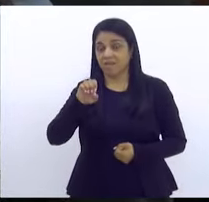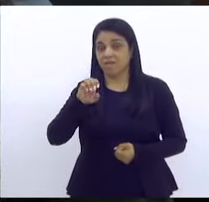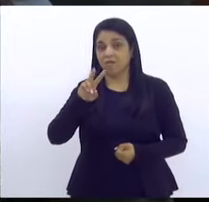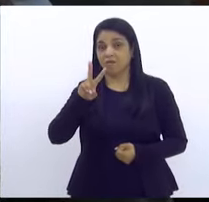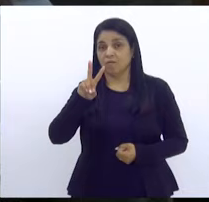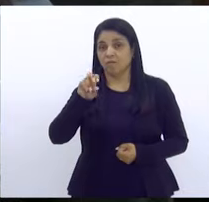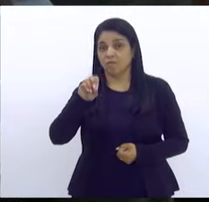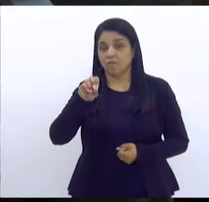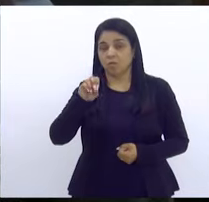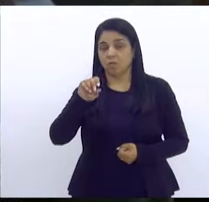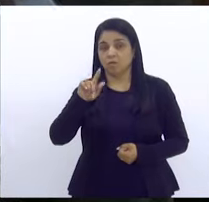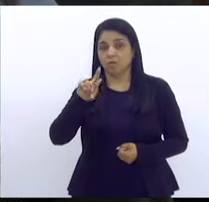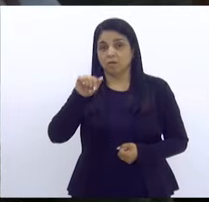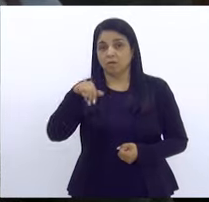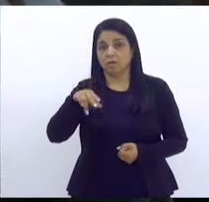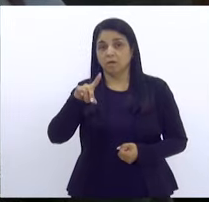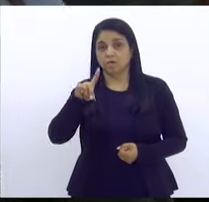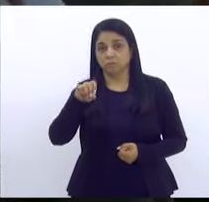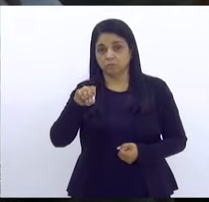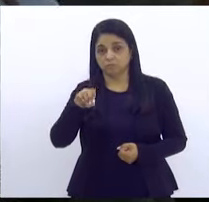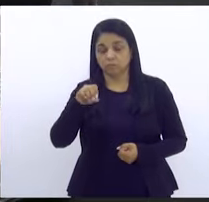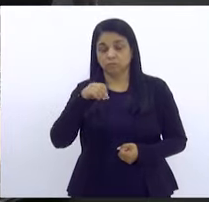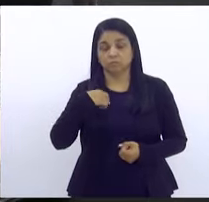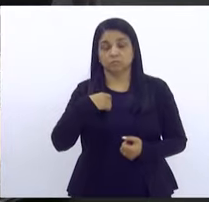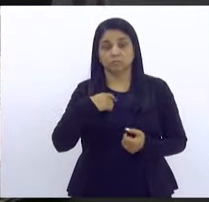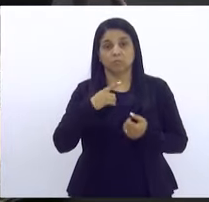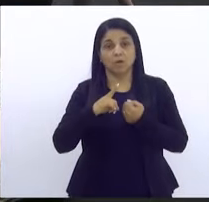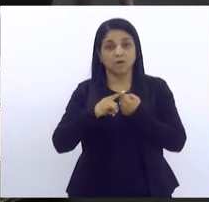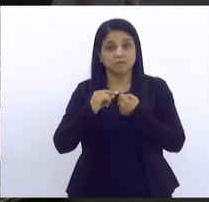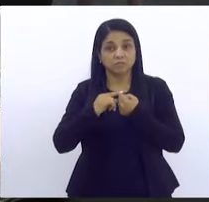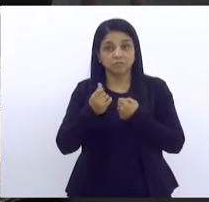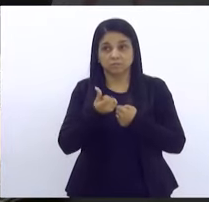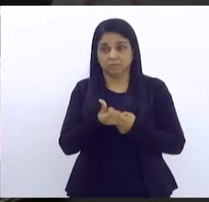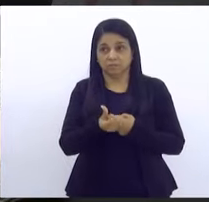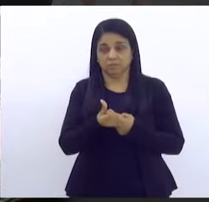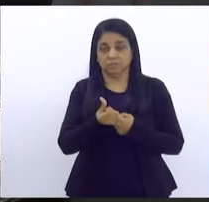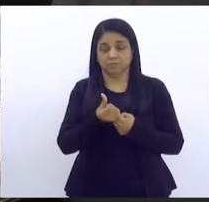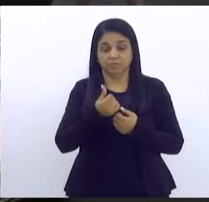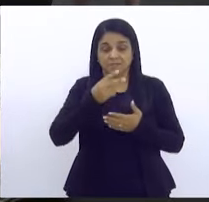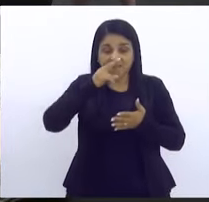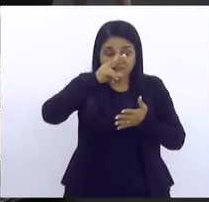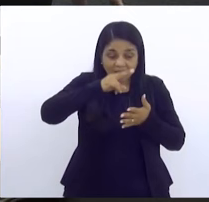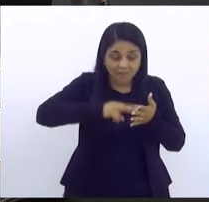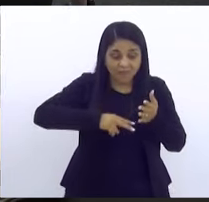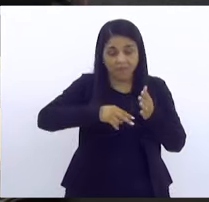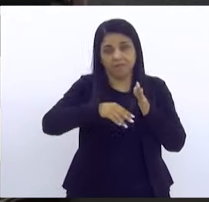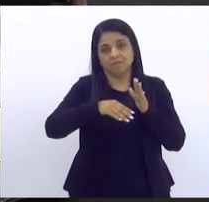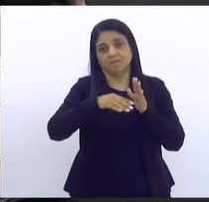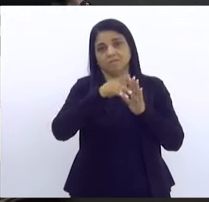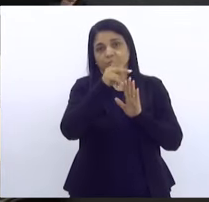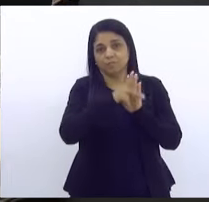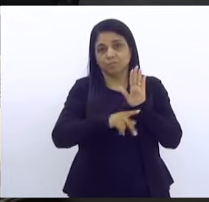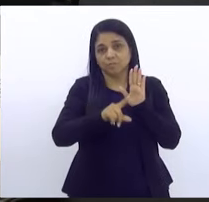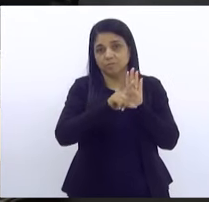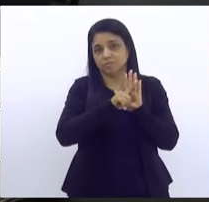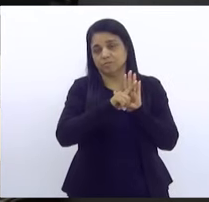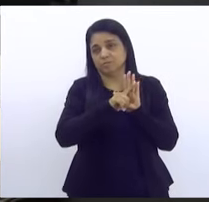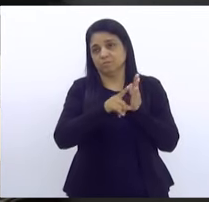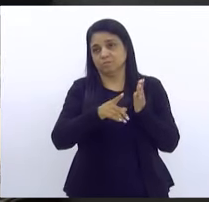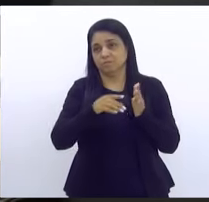pauta seja lida para entender o que está se discutindo. Mas de que diz o artigo 6º? O artigo 6º é... Na verdade, deputado Luiz